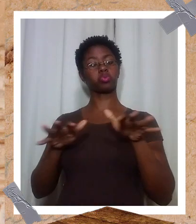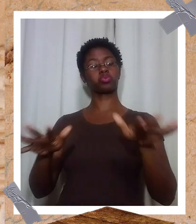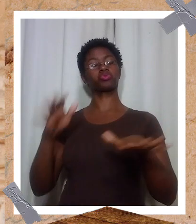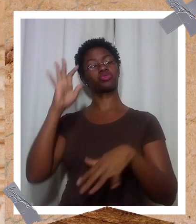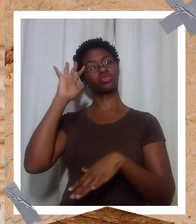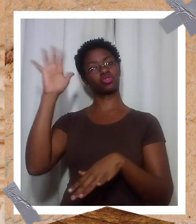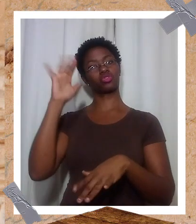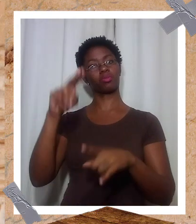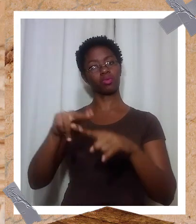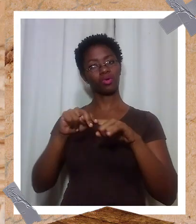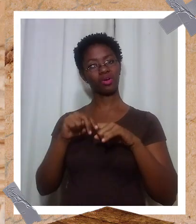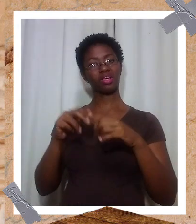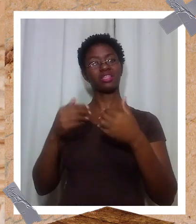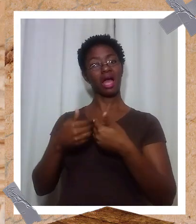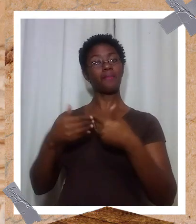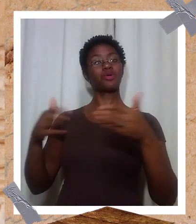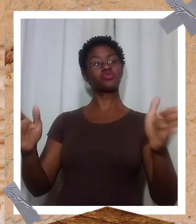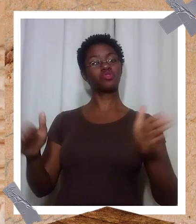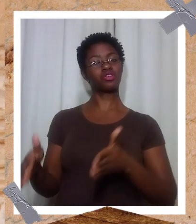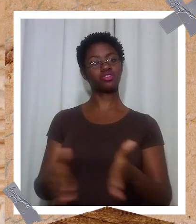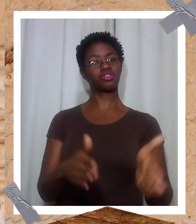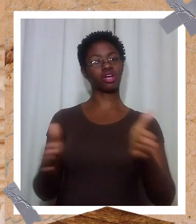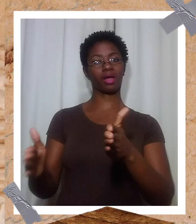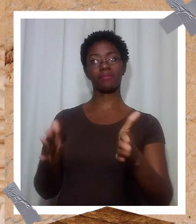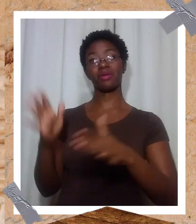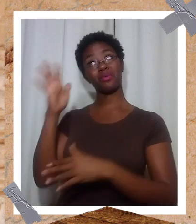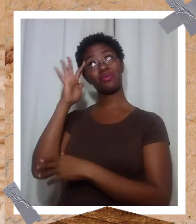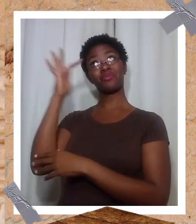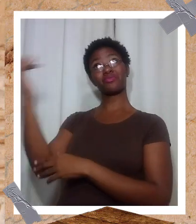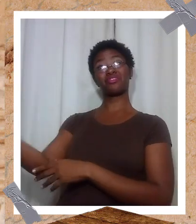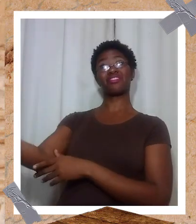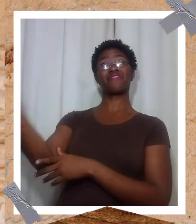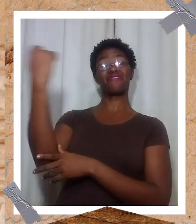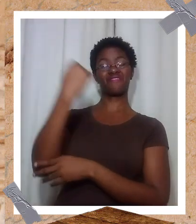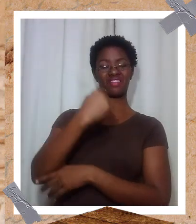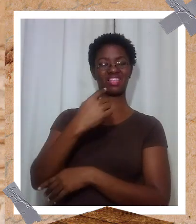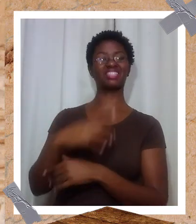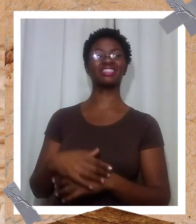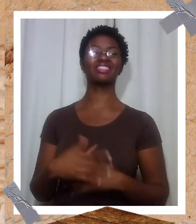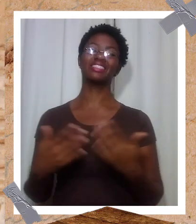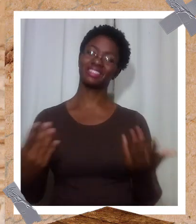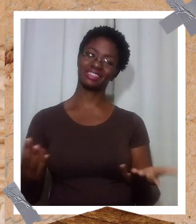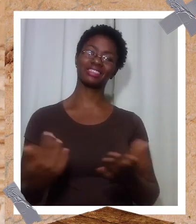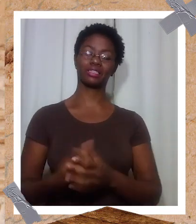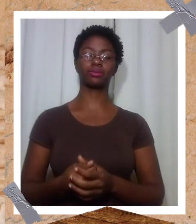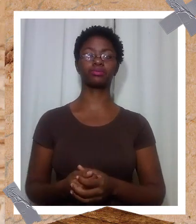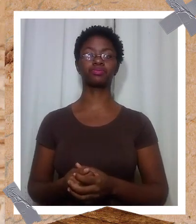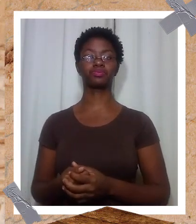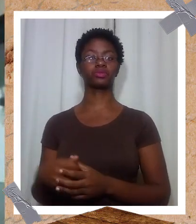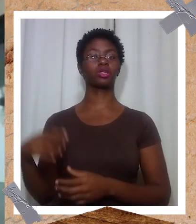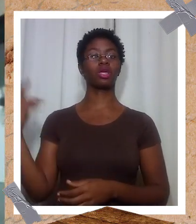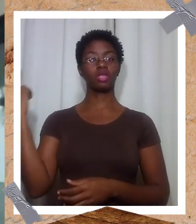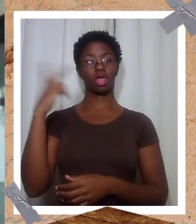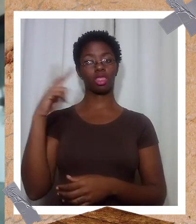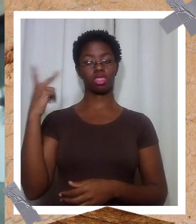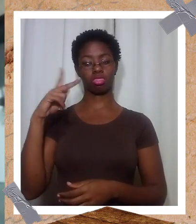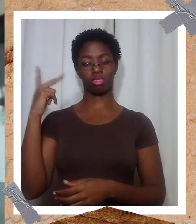o nome desse bloco é Abertura de Caminhos para os que Virão. A partir das trajetórias que vocês